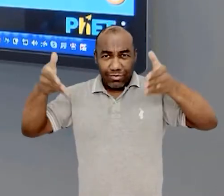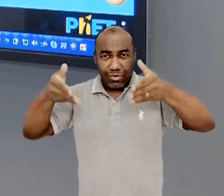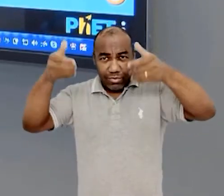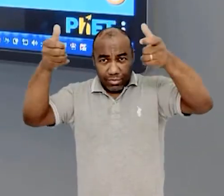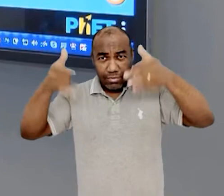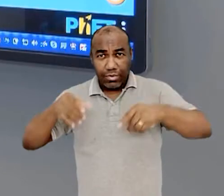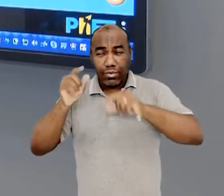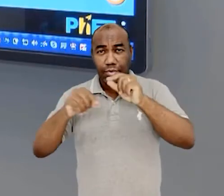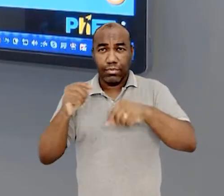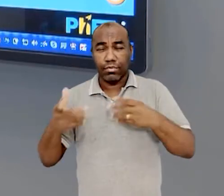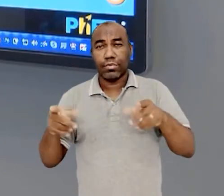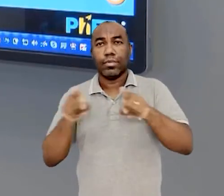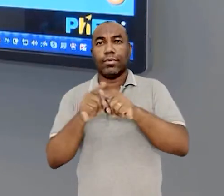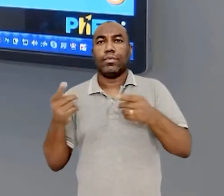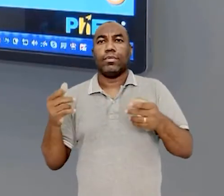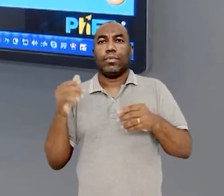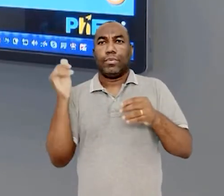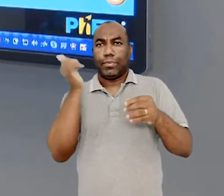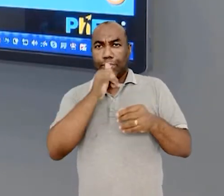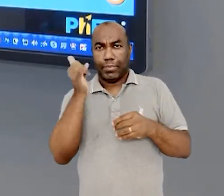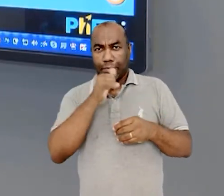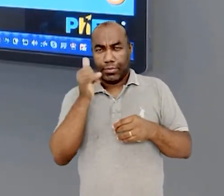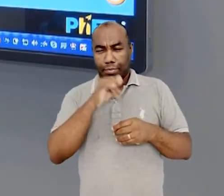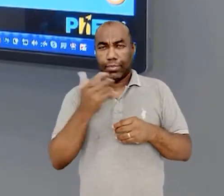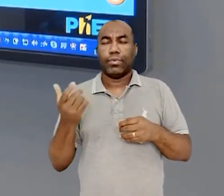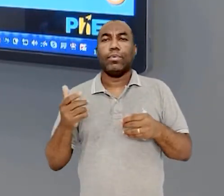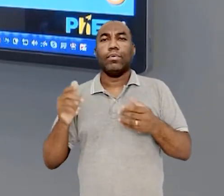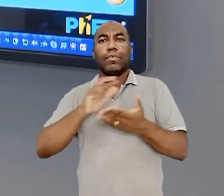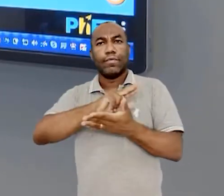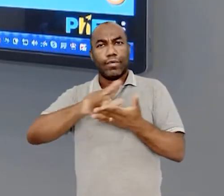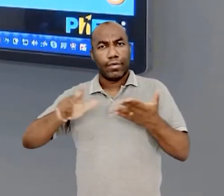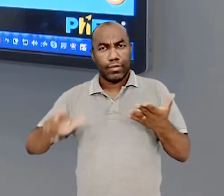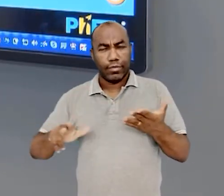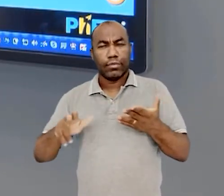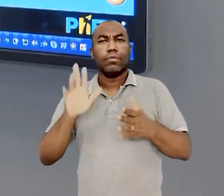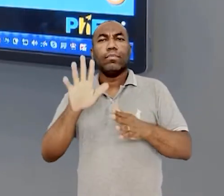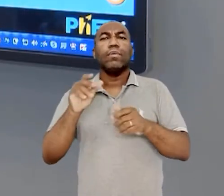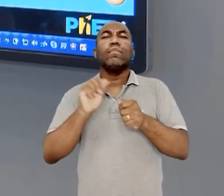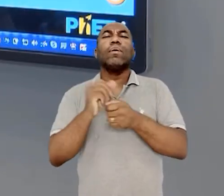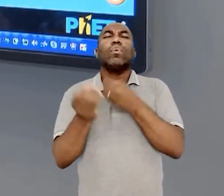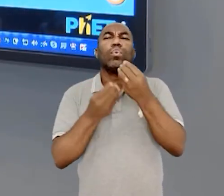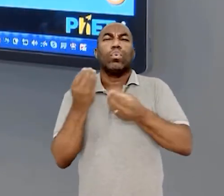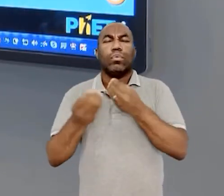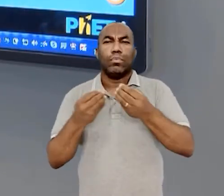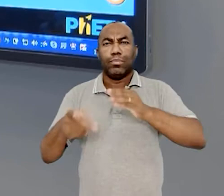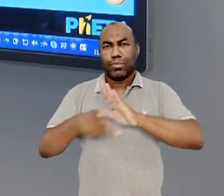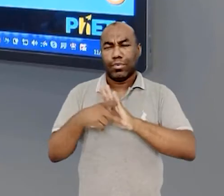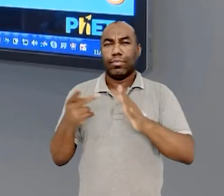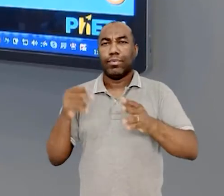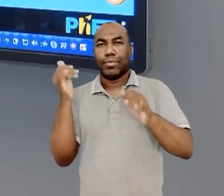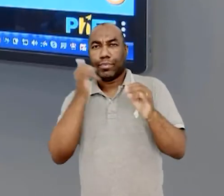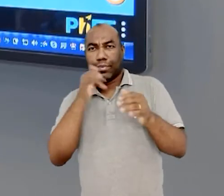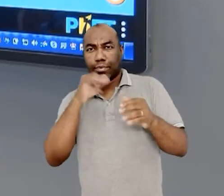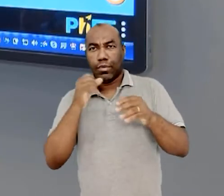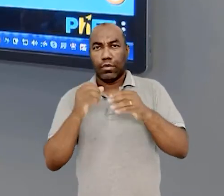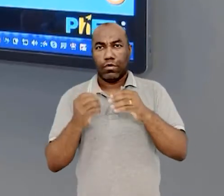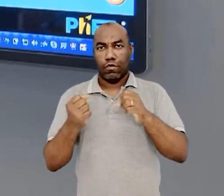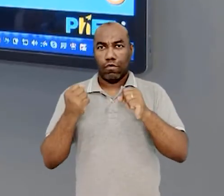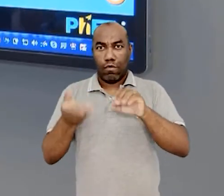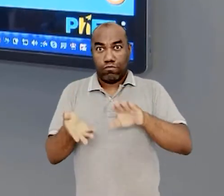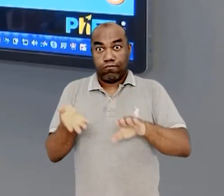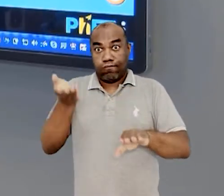potencial, também chamada de tensão elétrica, ou DDP. Na verdade, a voltagem elétrica. Temos